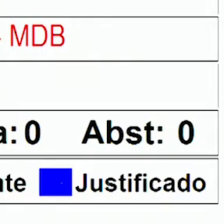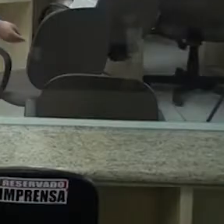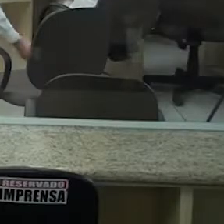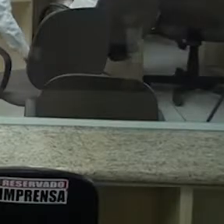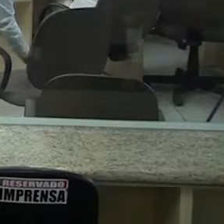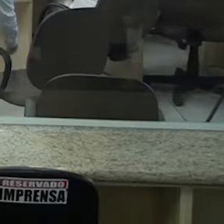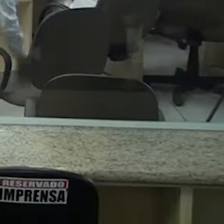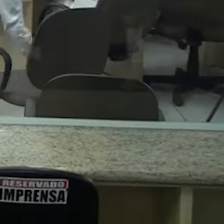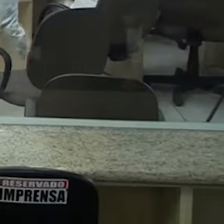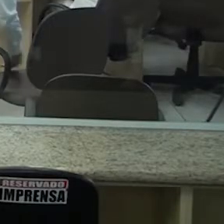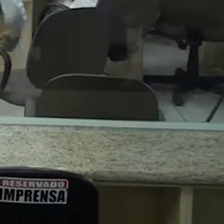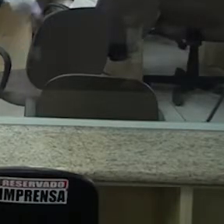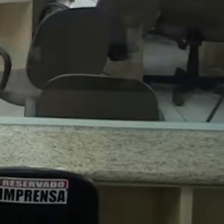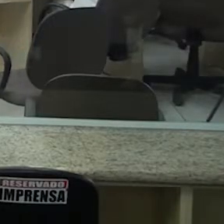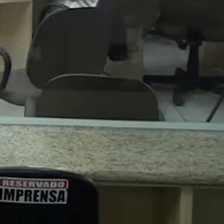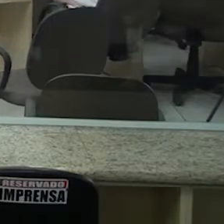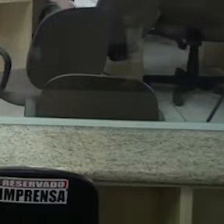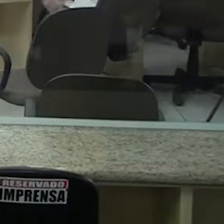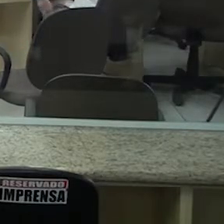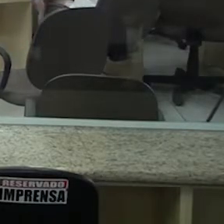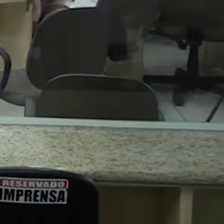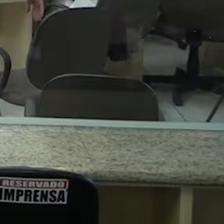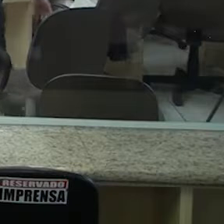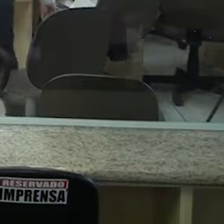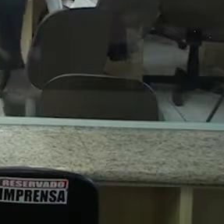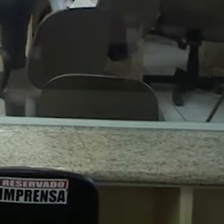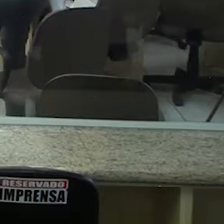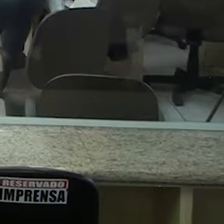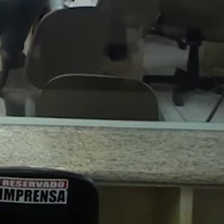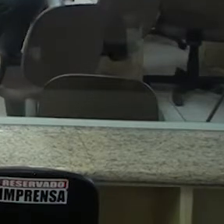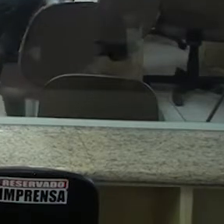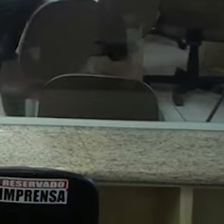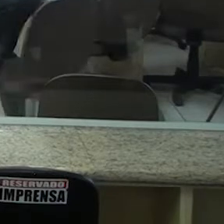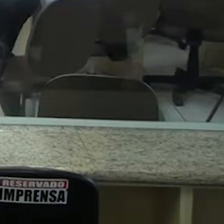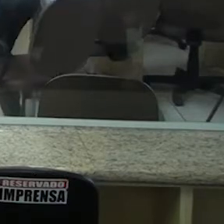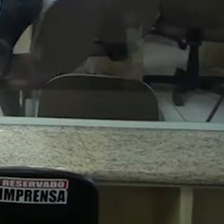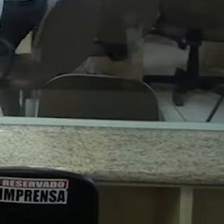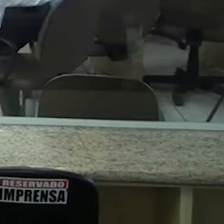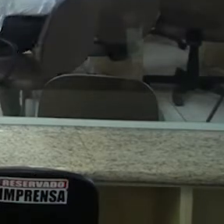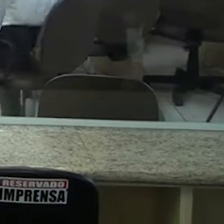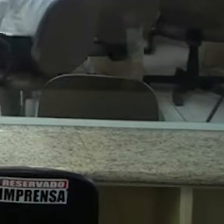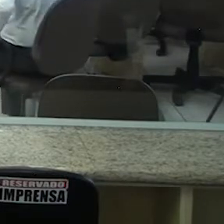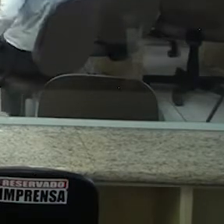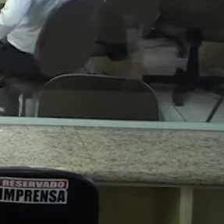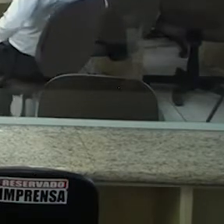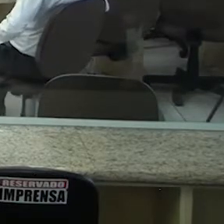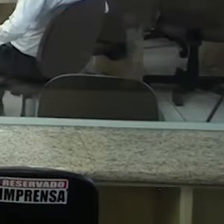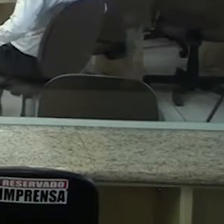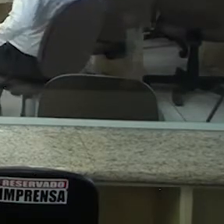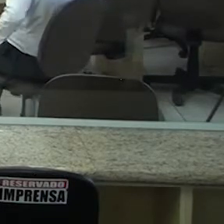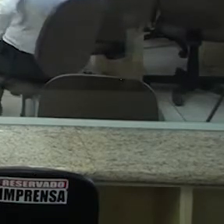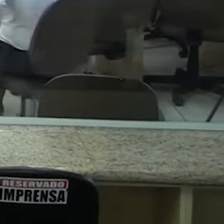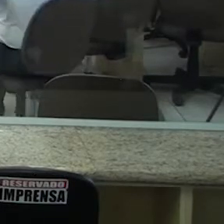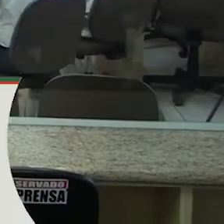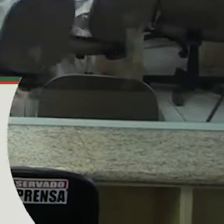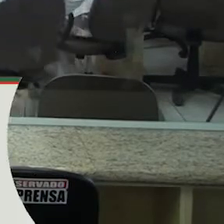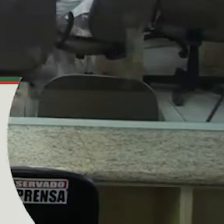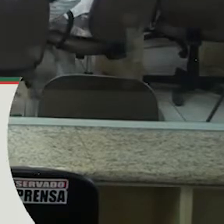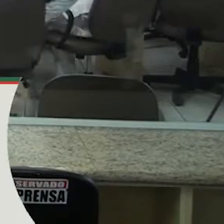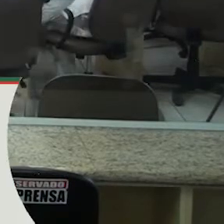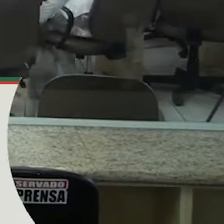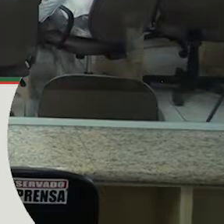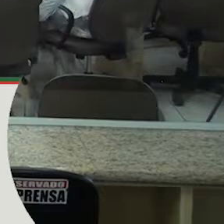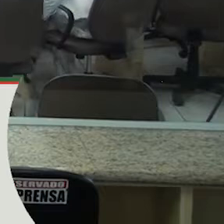Sequindel, presidente do Conselho de Saúde do Pinheirinho, Rosane Búrigo Gonçalves, coordenador da Casa Guido. Havendo